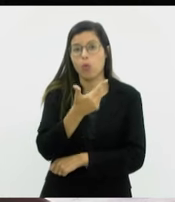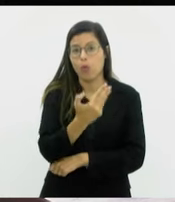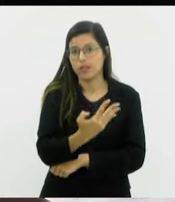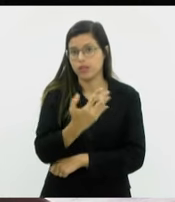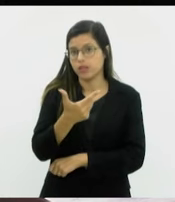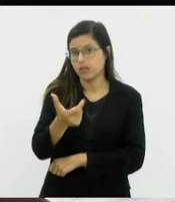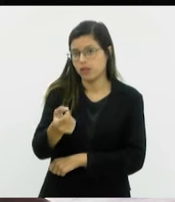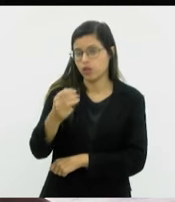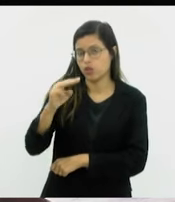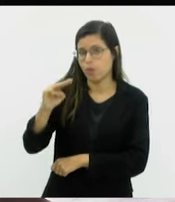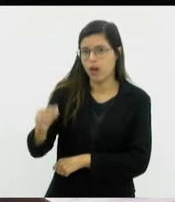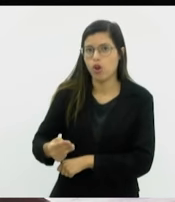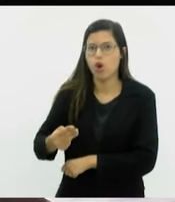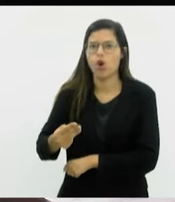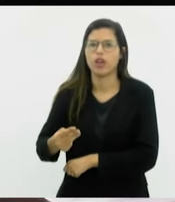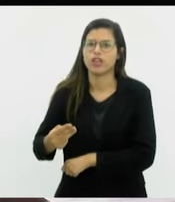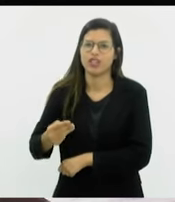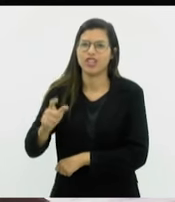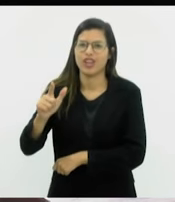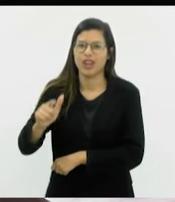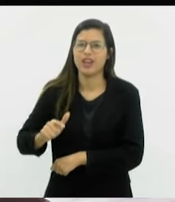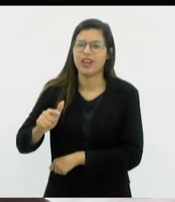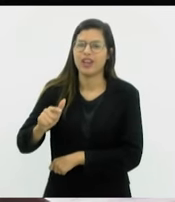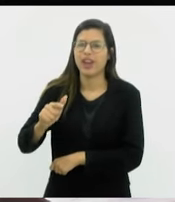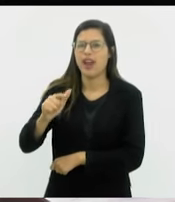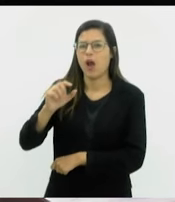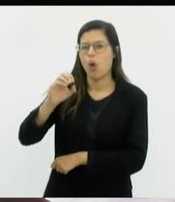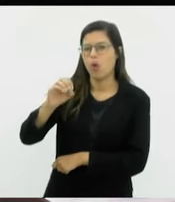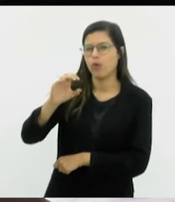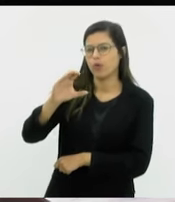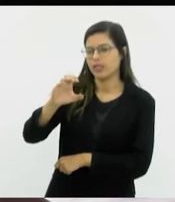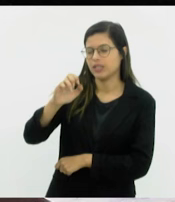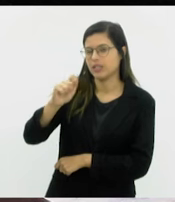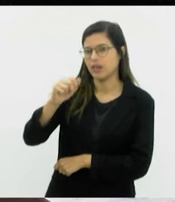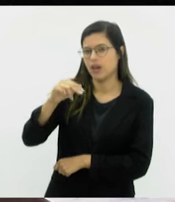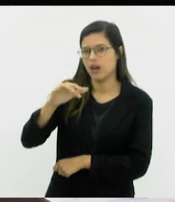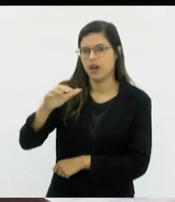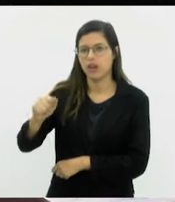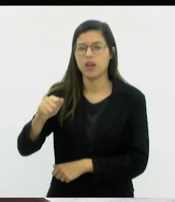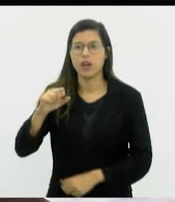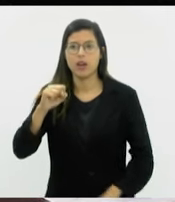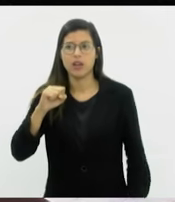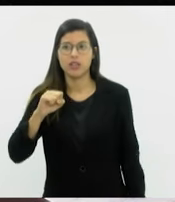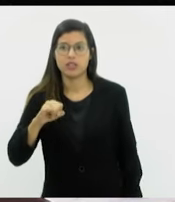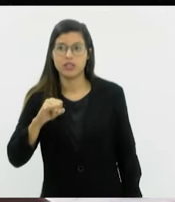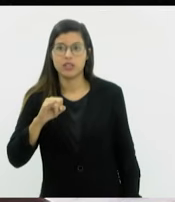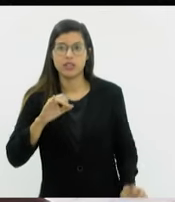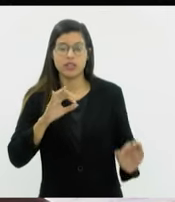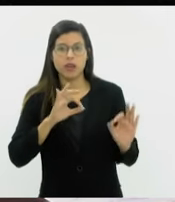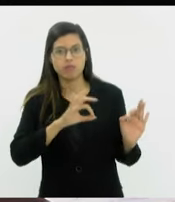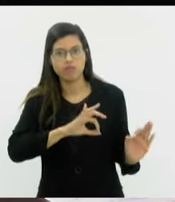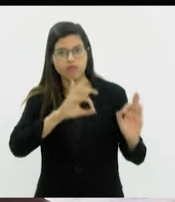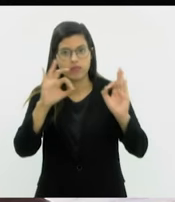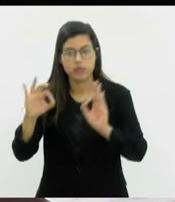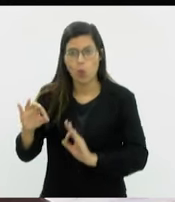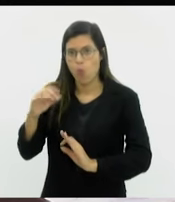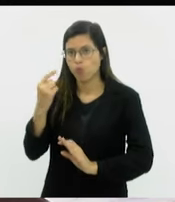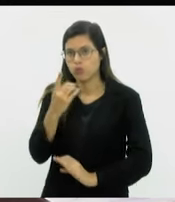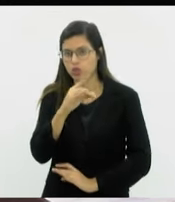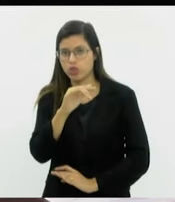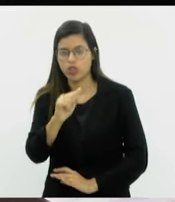numa transoceânica, que se alguém parar para assistir 24 horas, quantos ônibus passam?